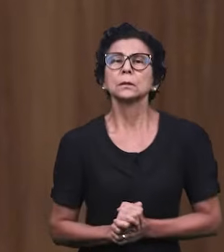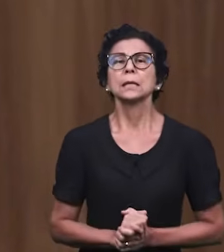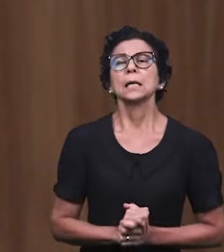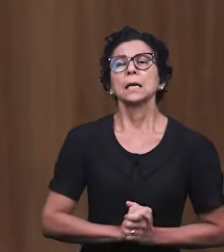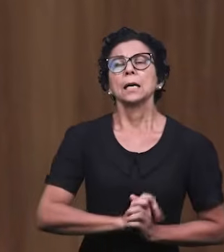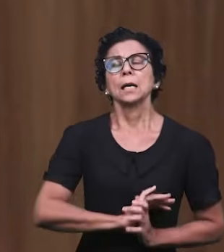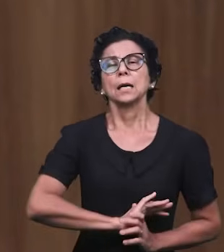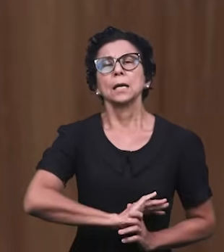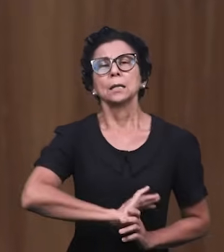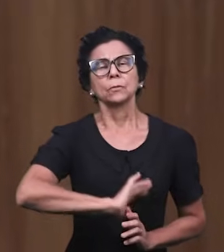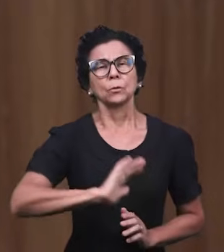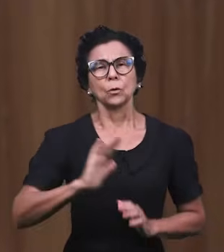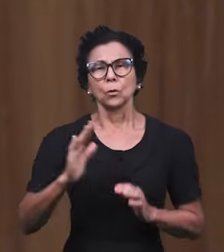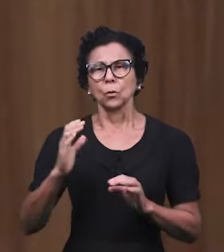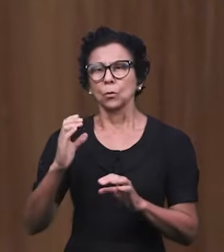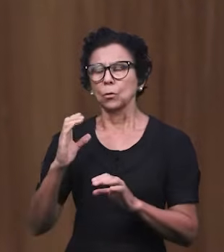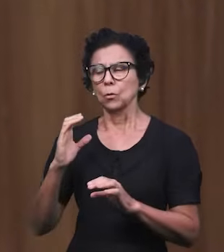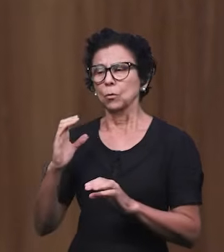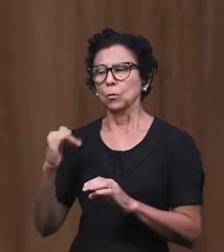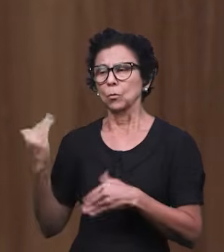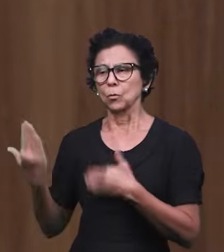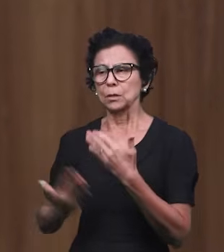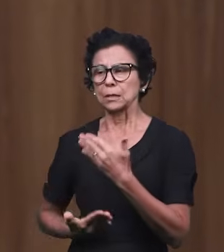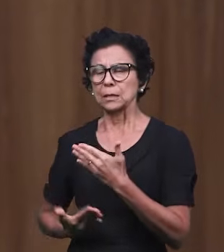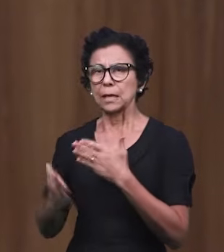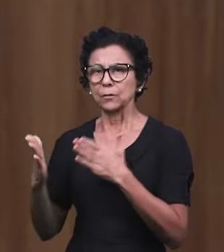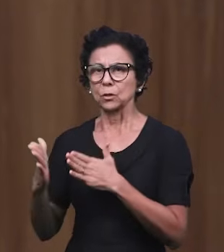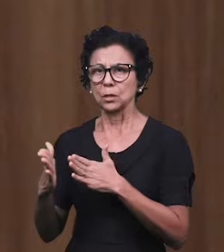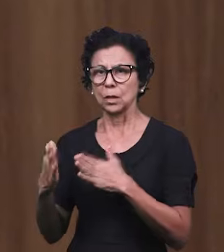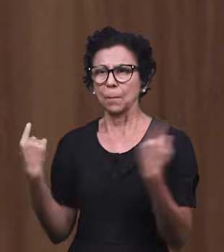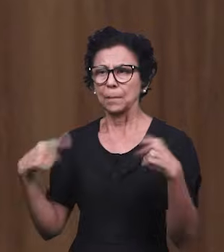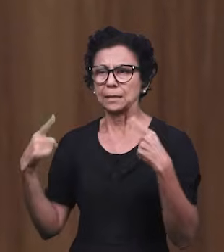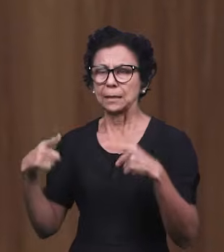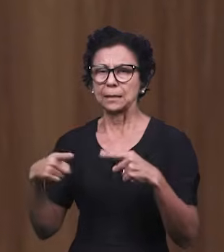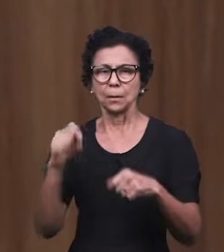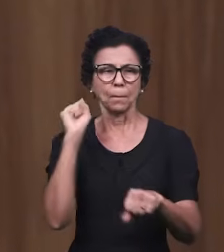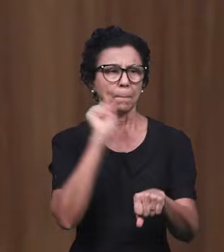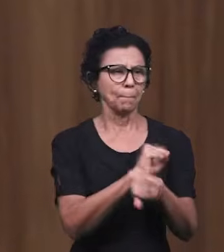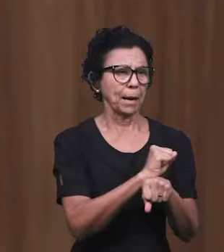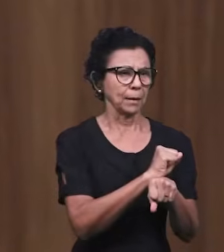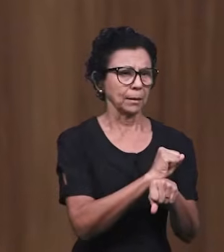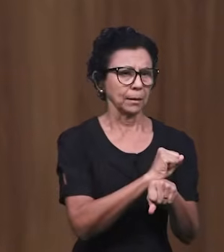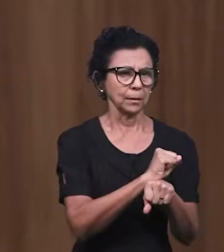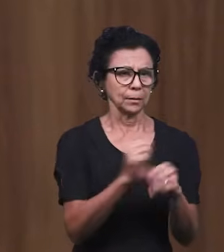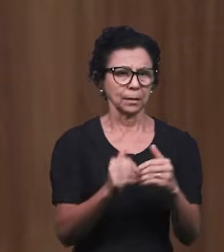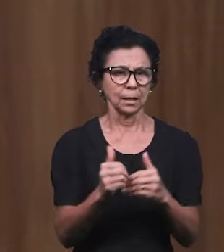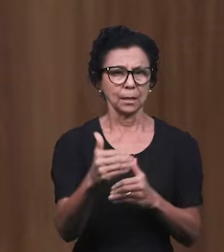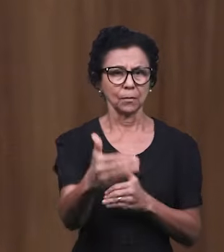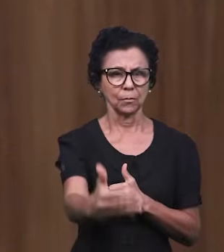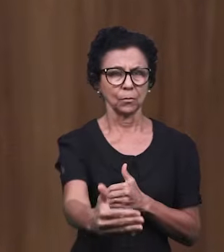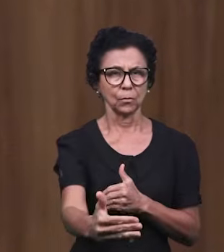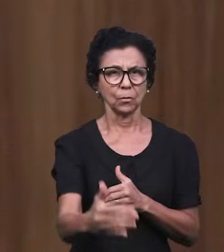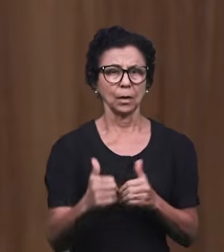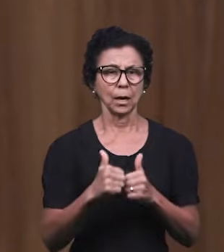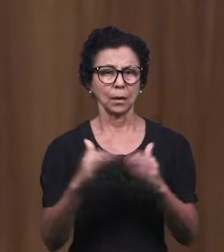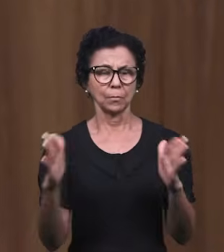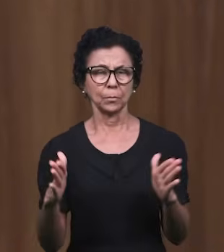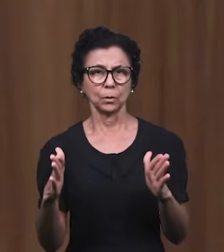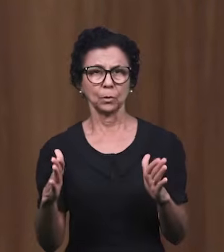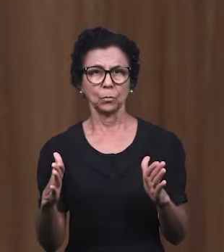cristãos e assim foi estabelecendo o embrião de uma ideologia de poder religioso.